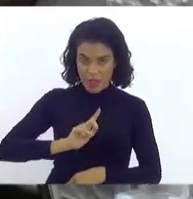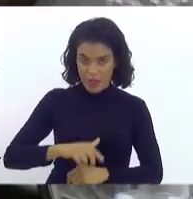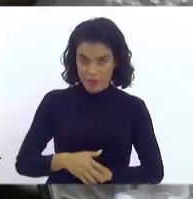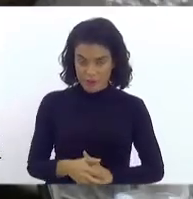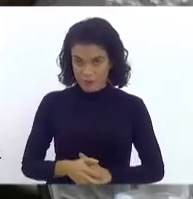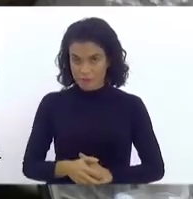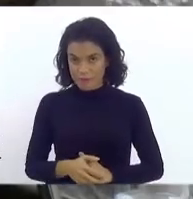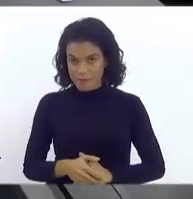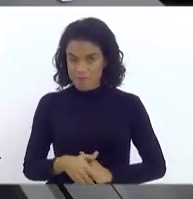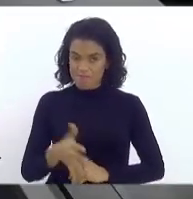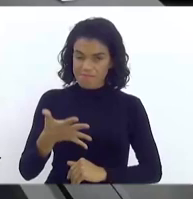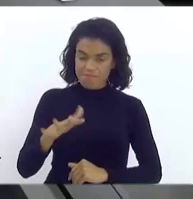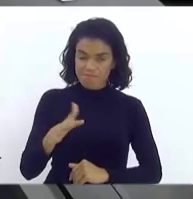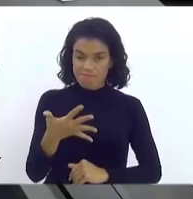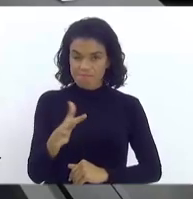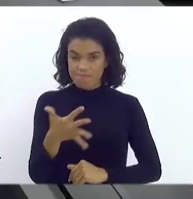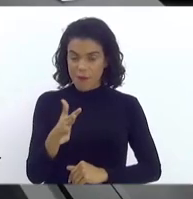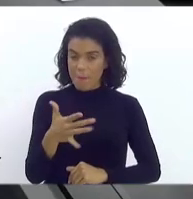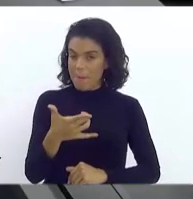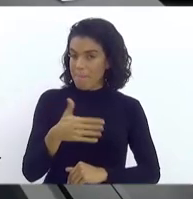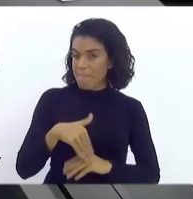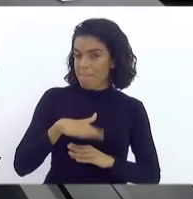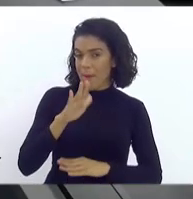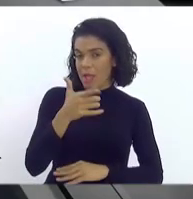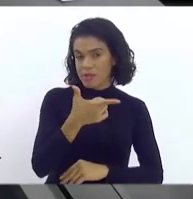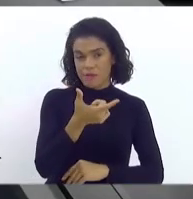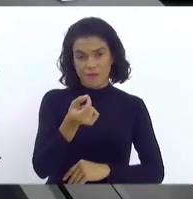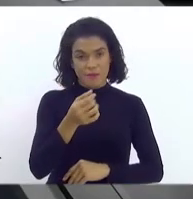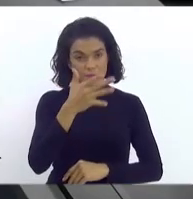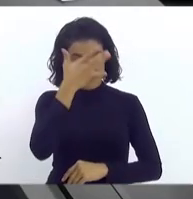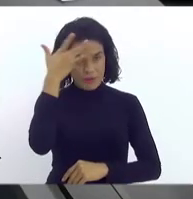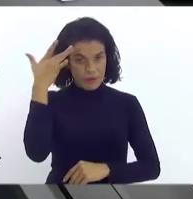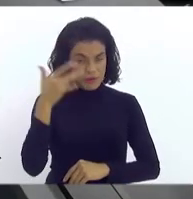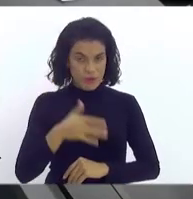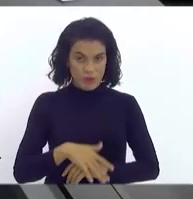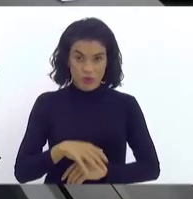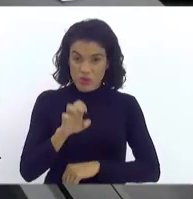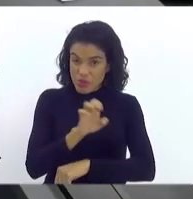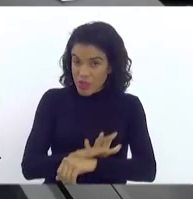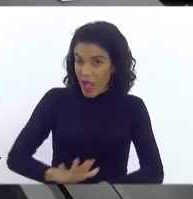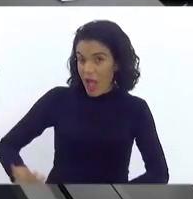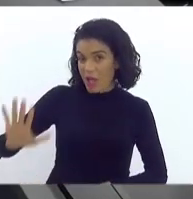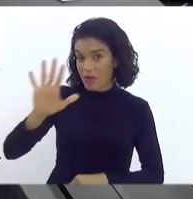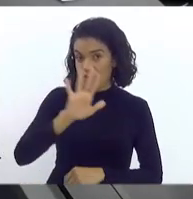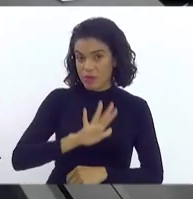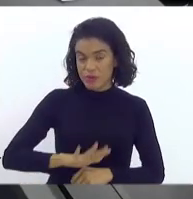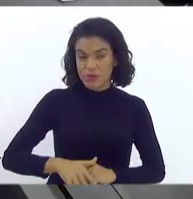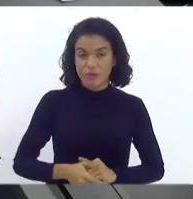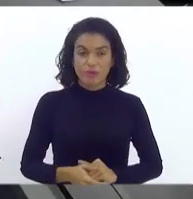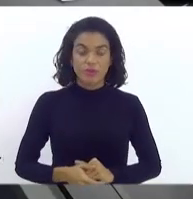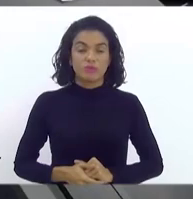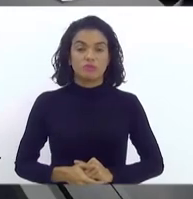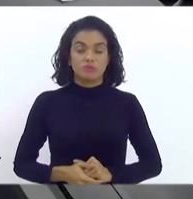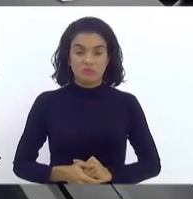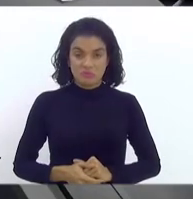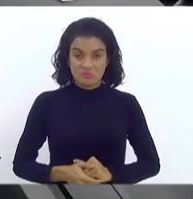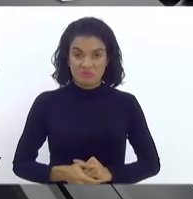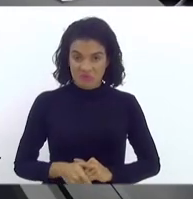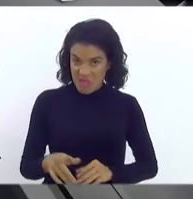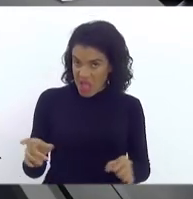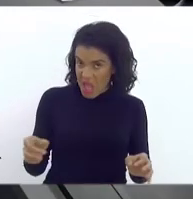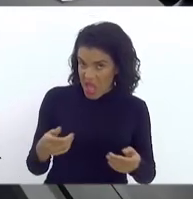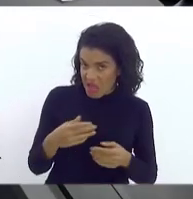de atuação? Tem mais de 20 pessoas atuando nessa No estado todo? No estado todo. E é suficiente